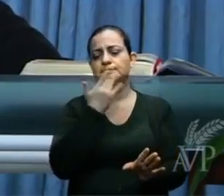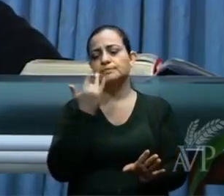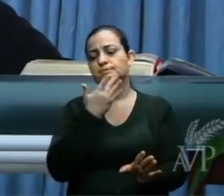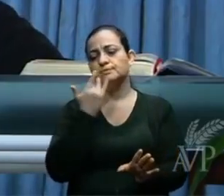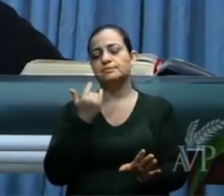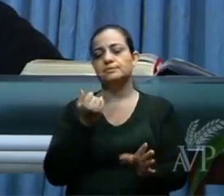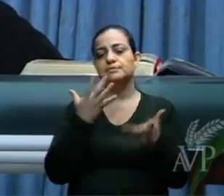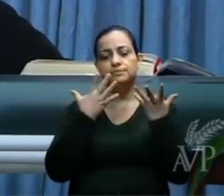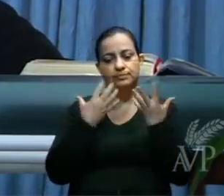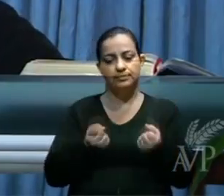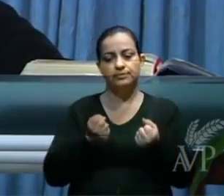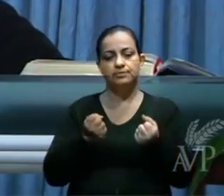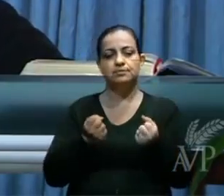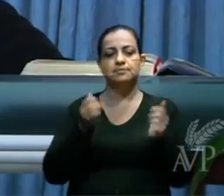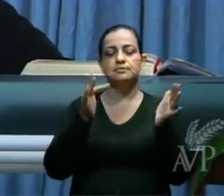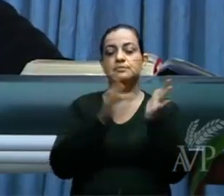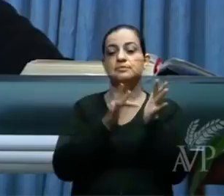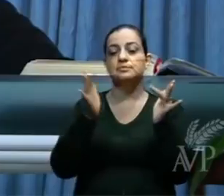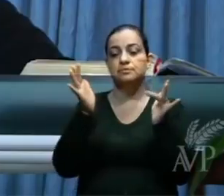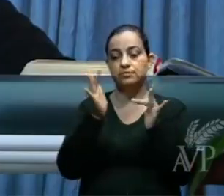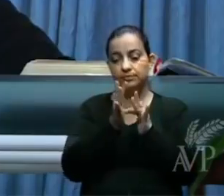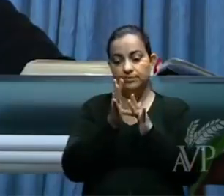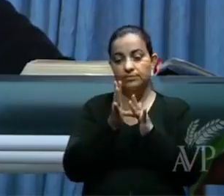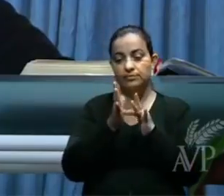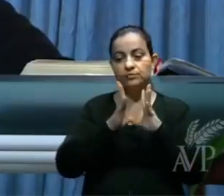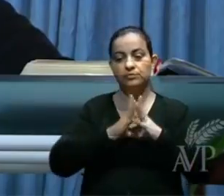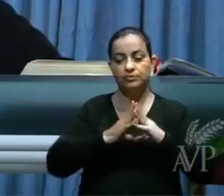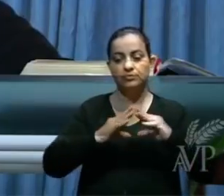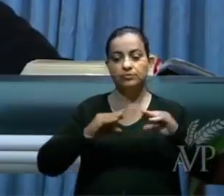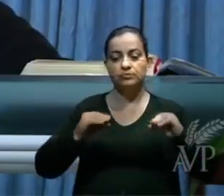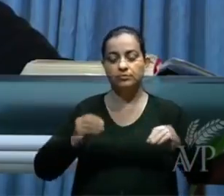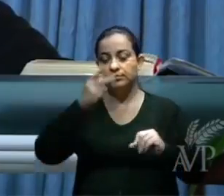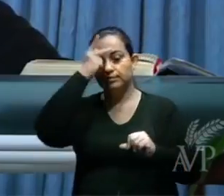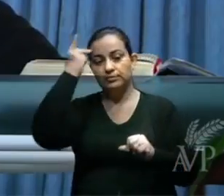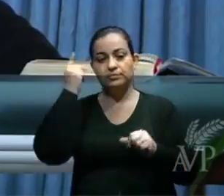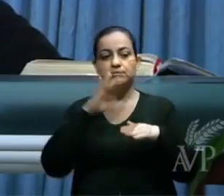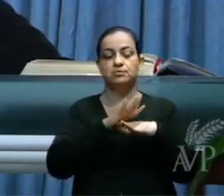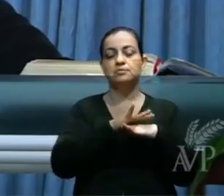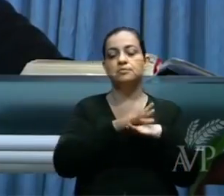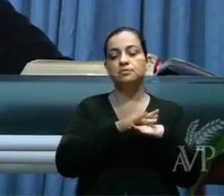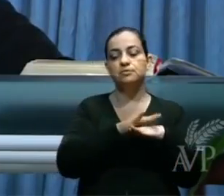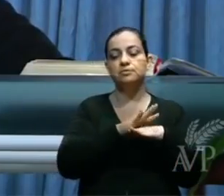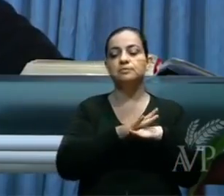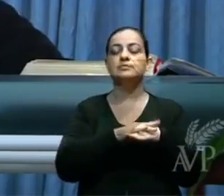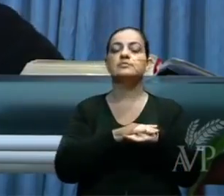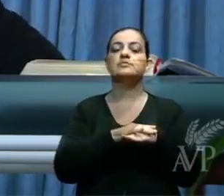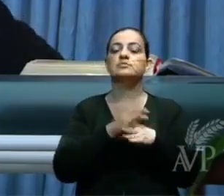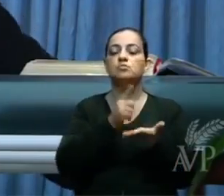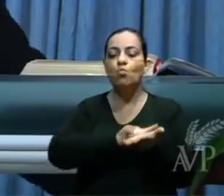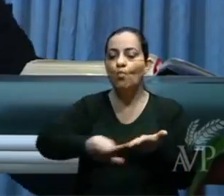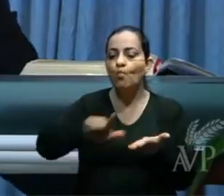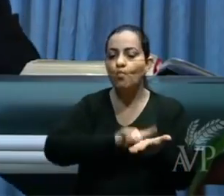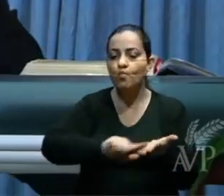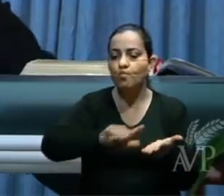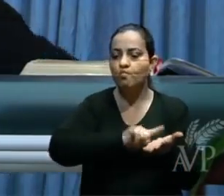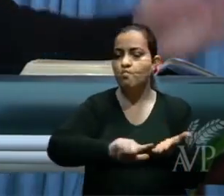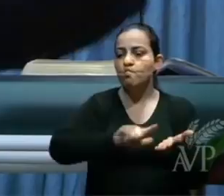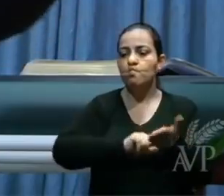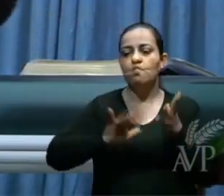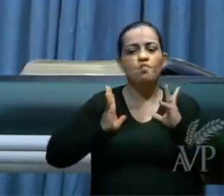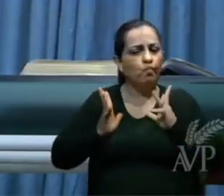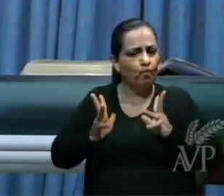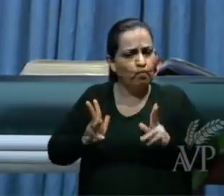quando jesus ele curar os enfermos e lembrem para os leprosos